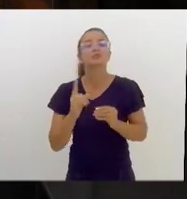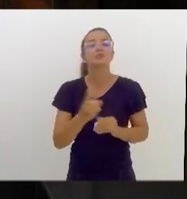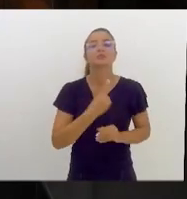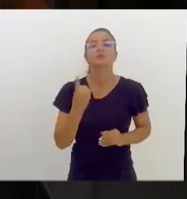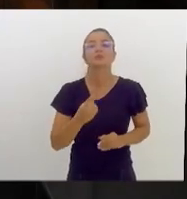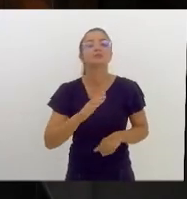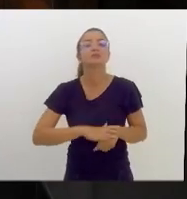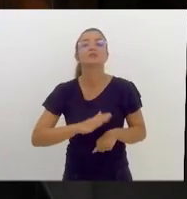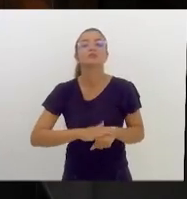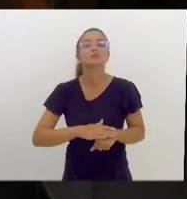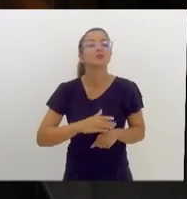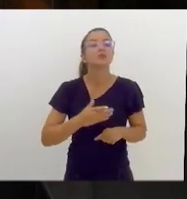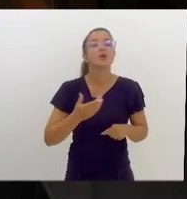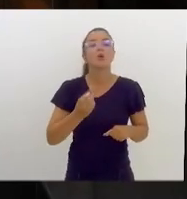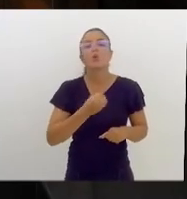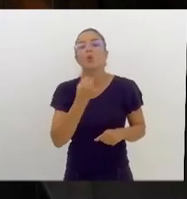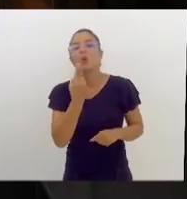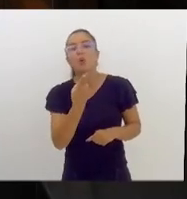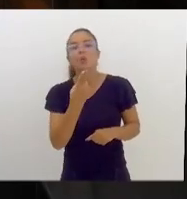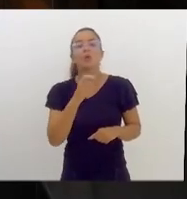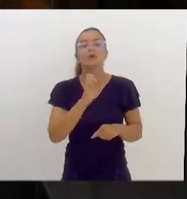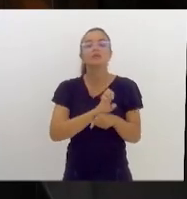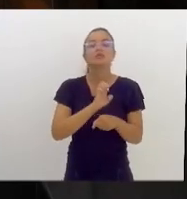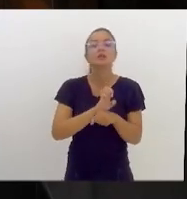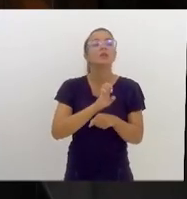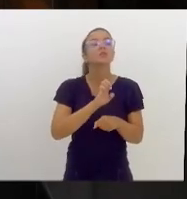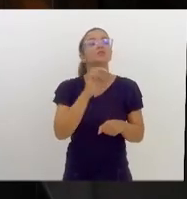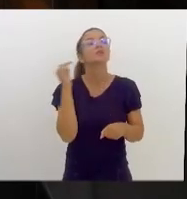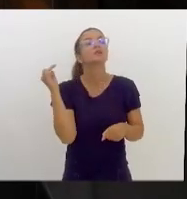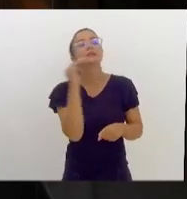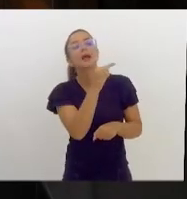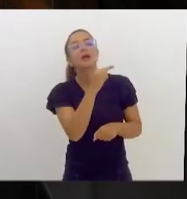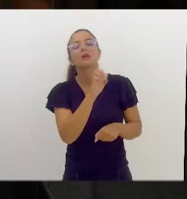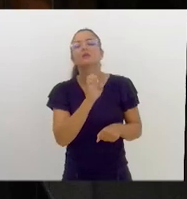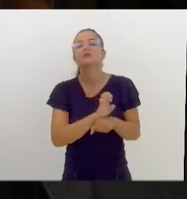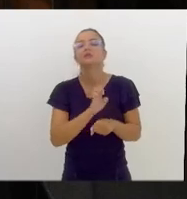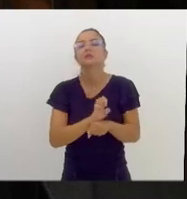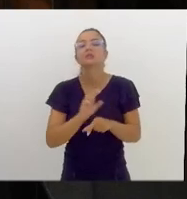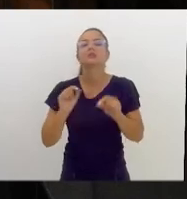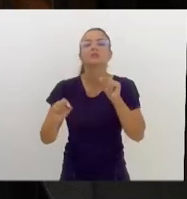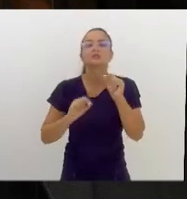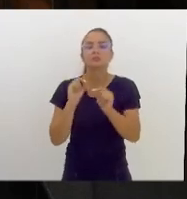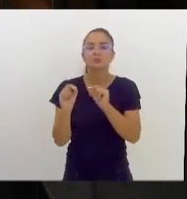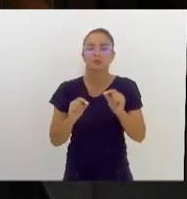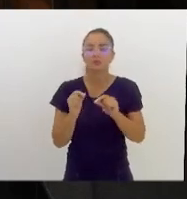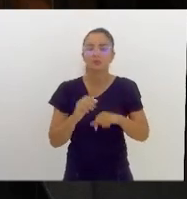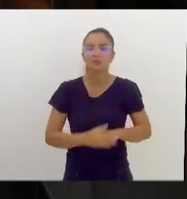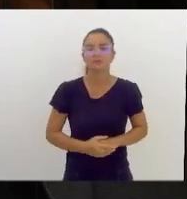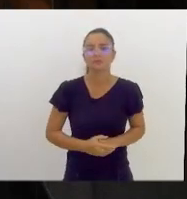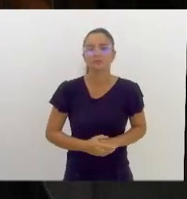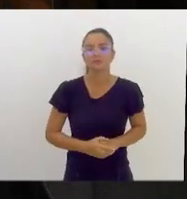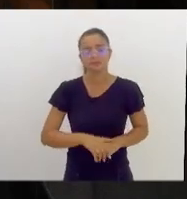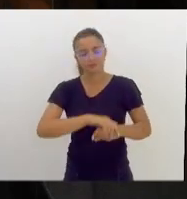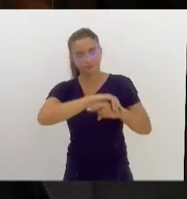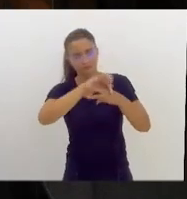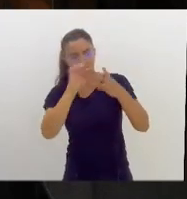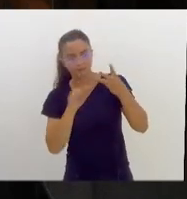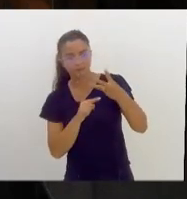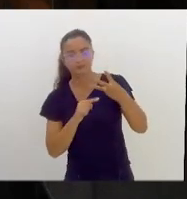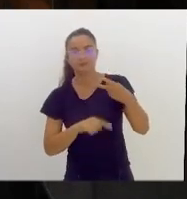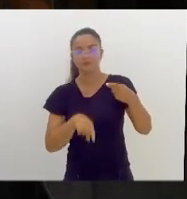fazer o Estado? Agir em três direções. A primeira,